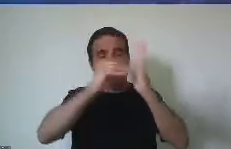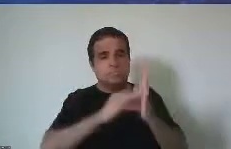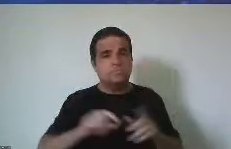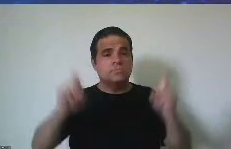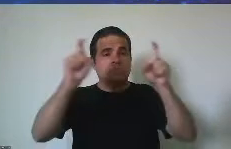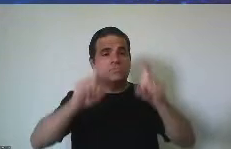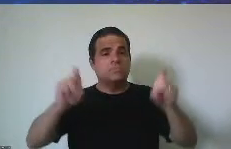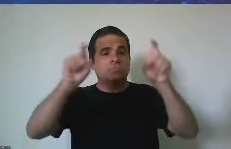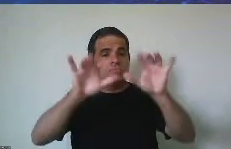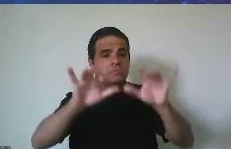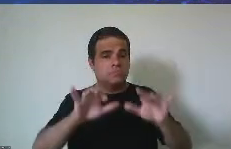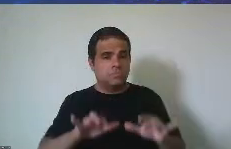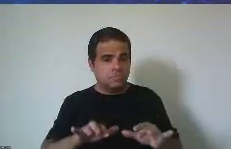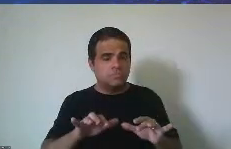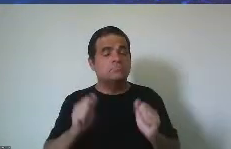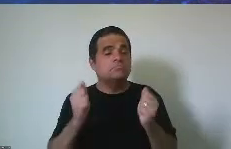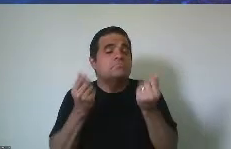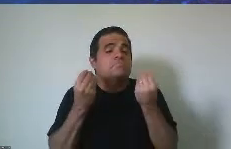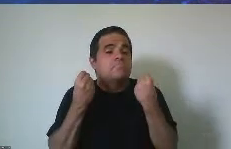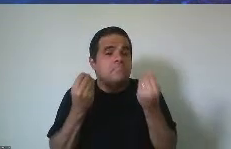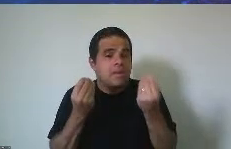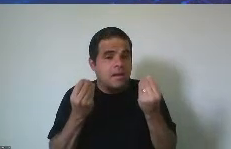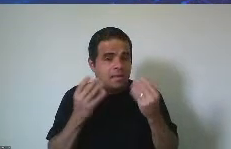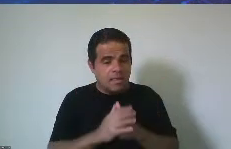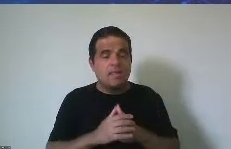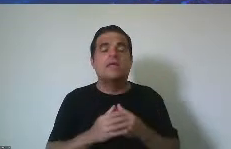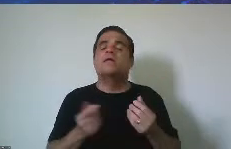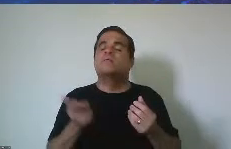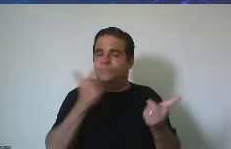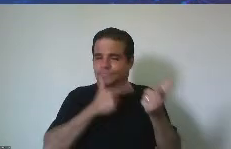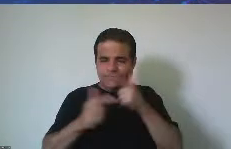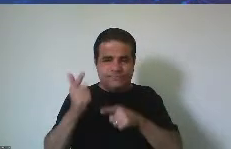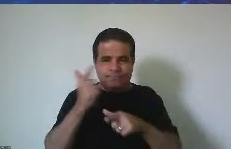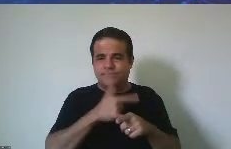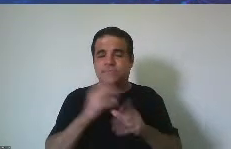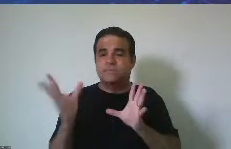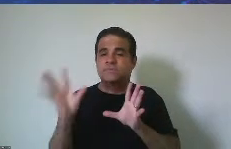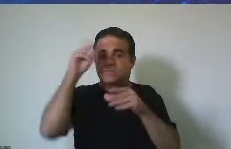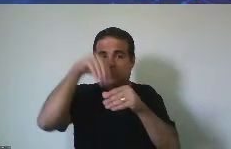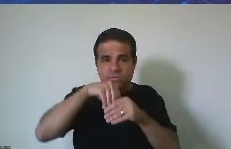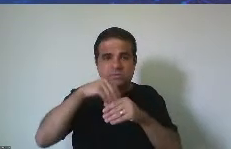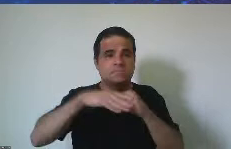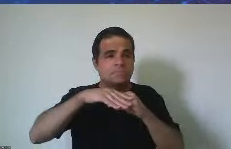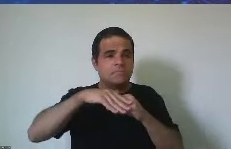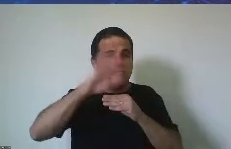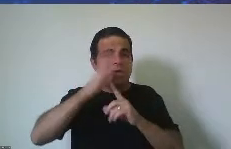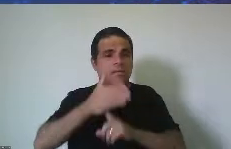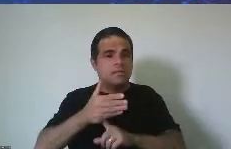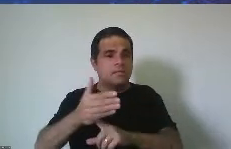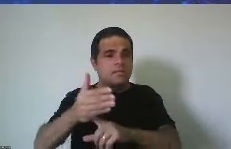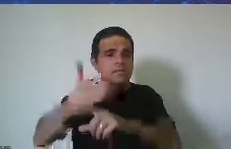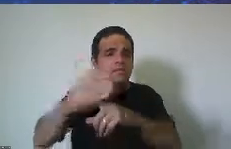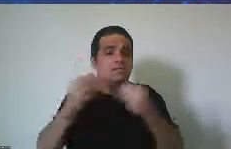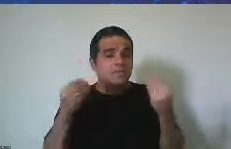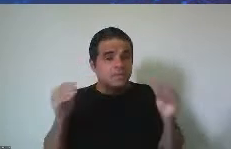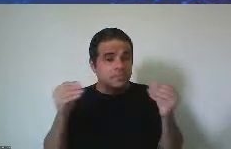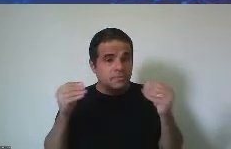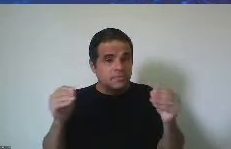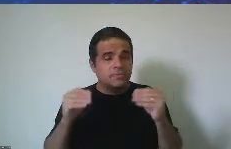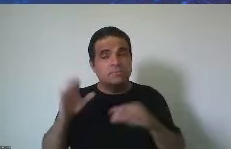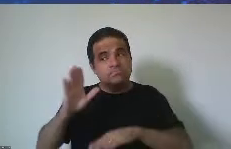de simulação justamente para a gente conseguir inserir mais tecnologias flexíveis